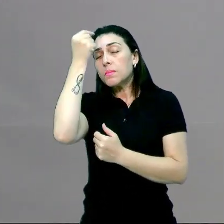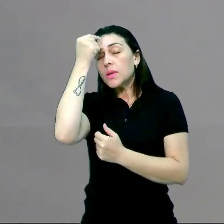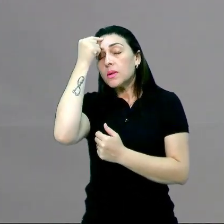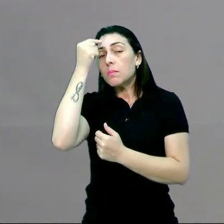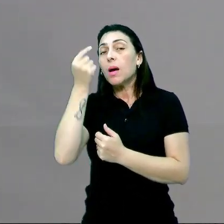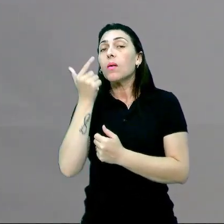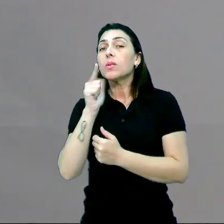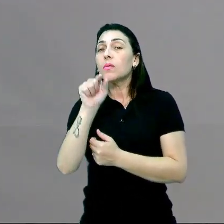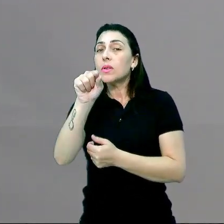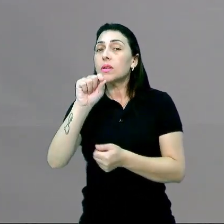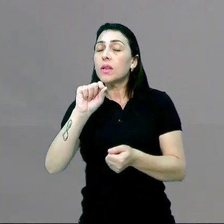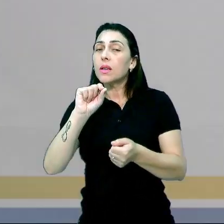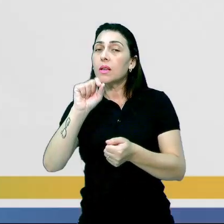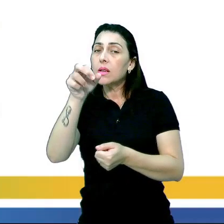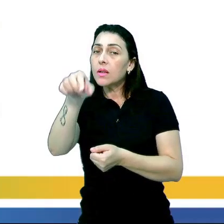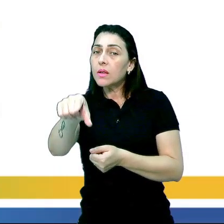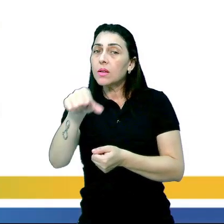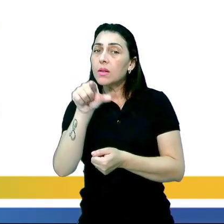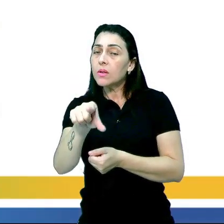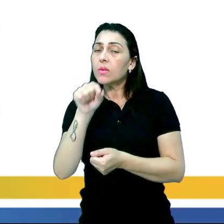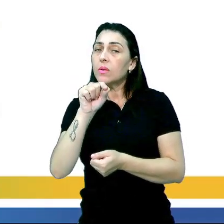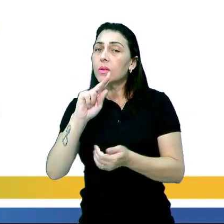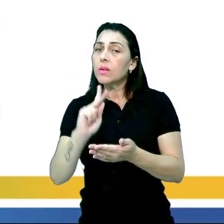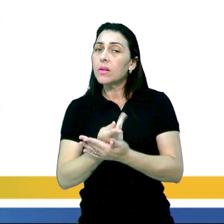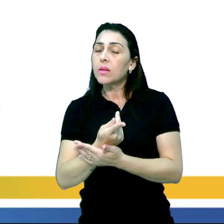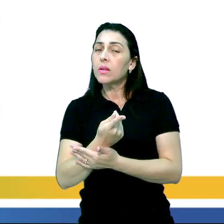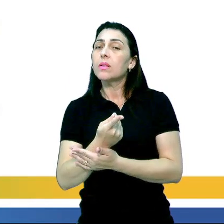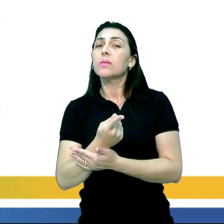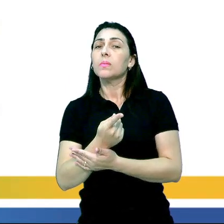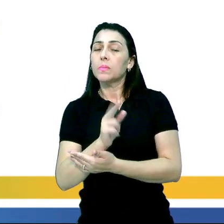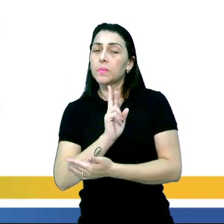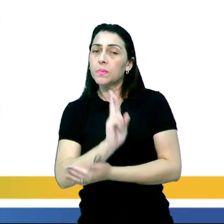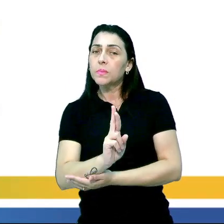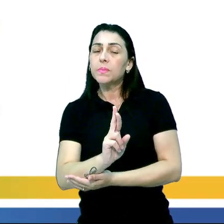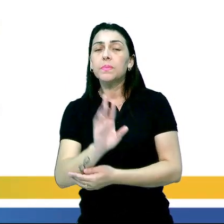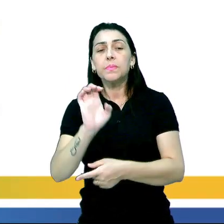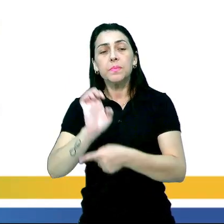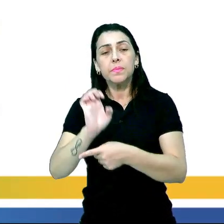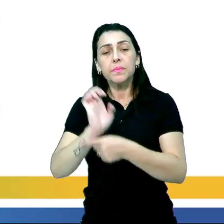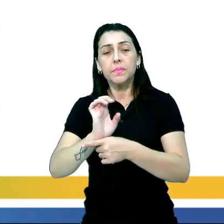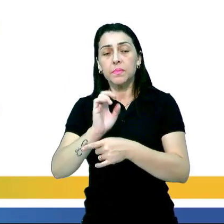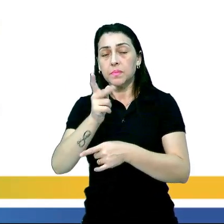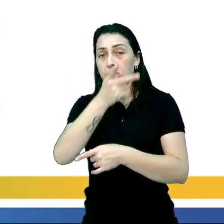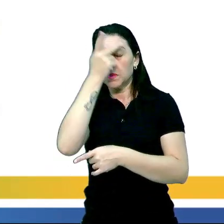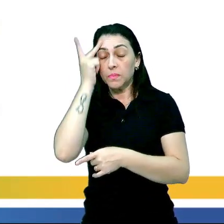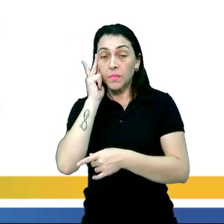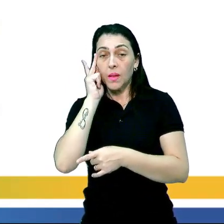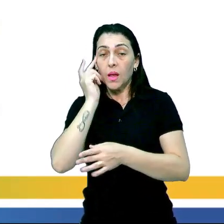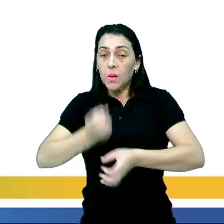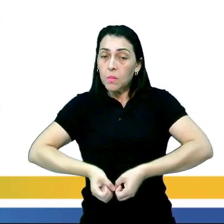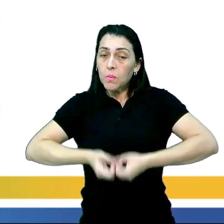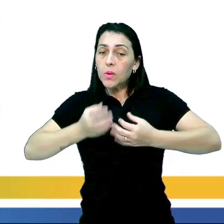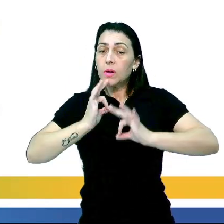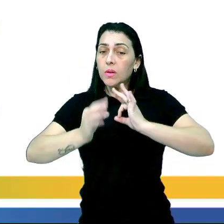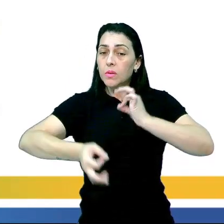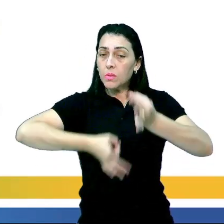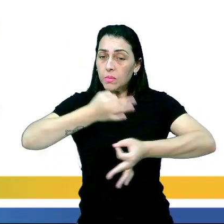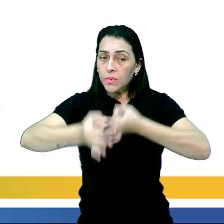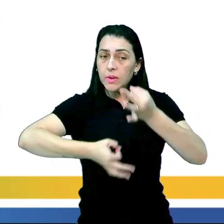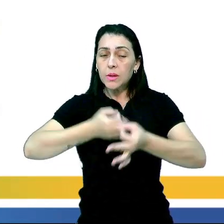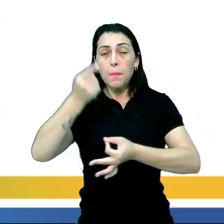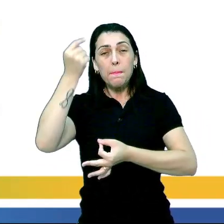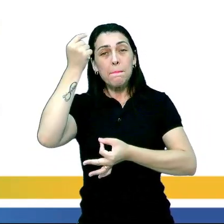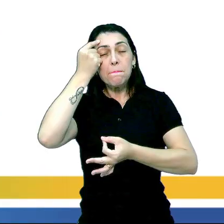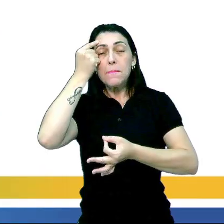pensa, para marcar a alternativa correta. E aí na letra E ele diz assim, os internautas manifestam as suas opiniões